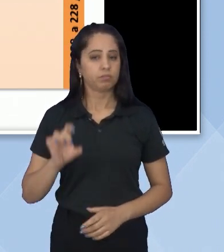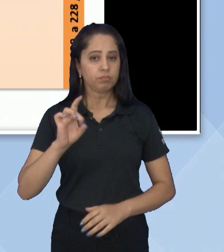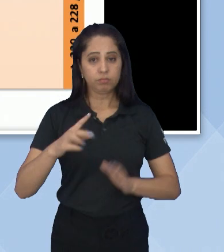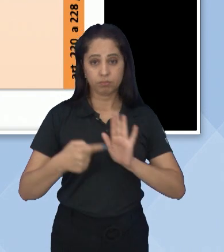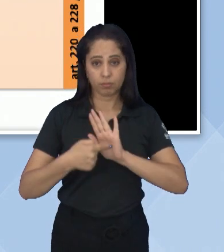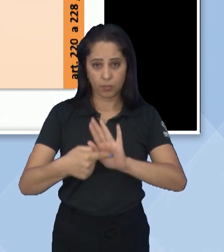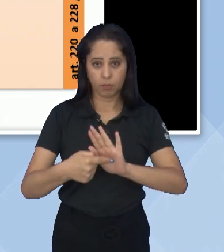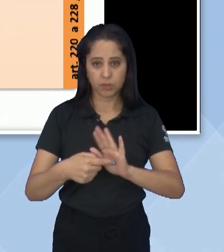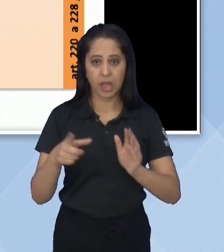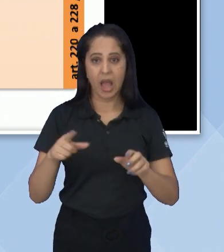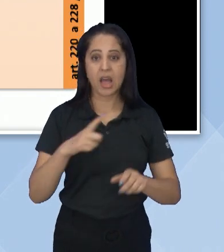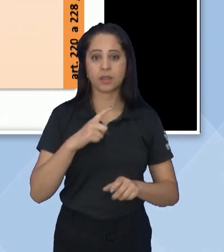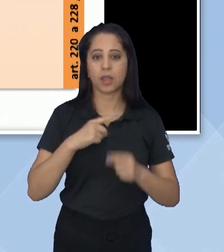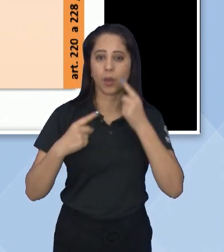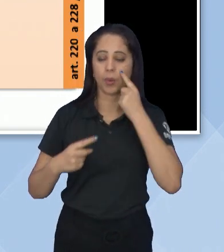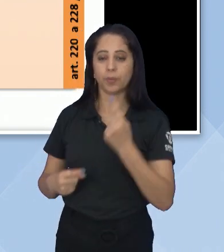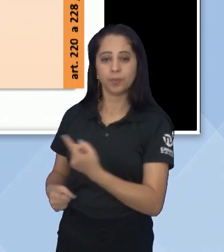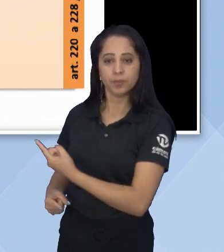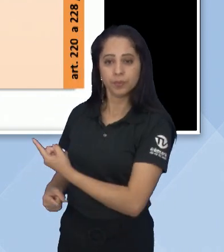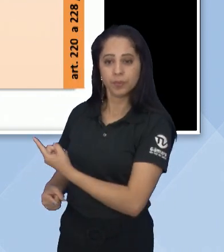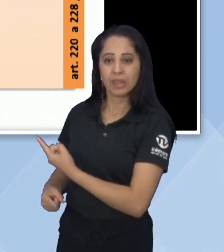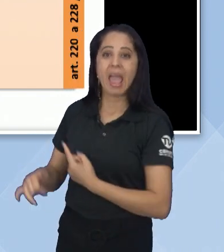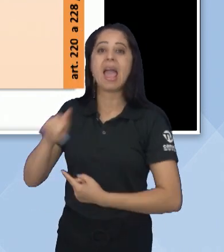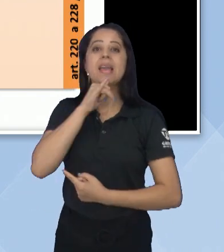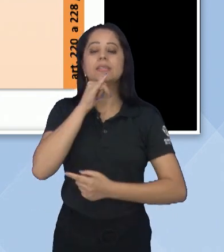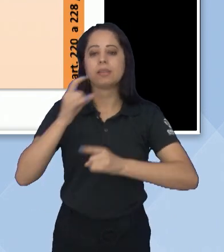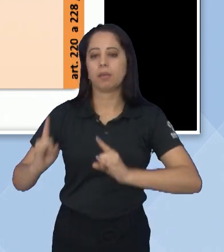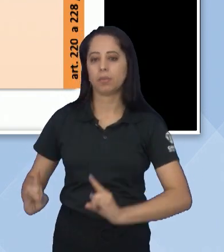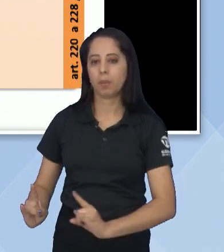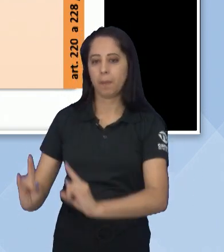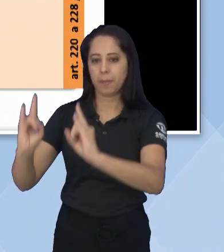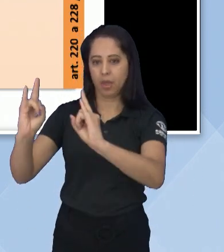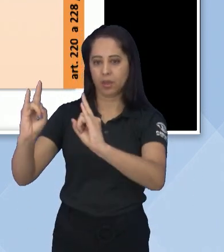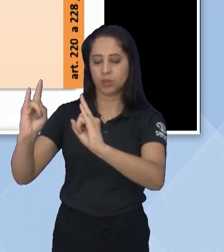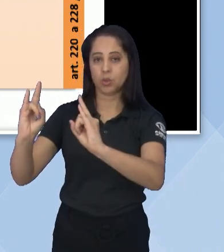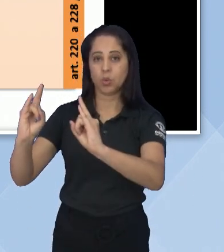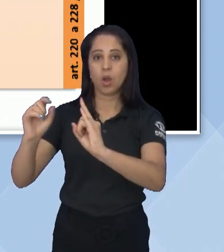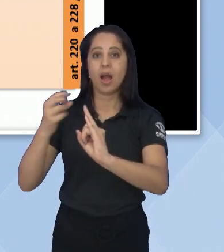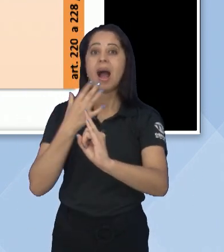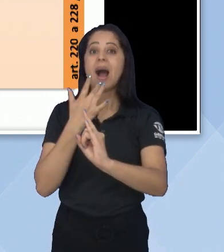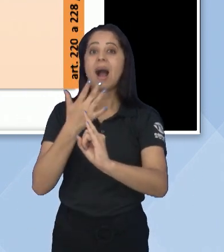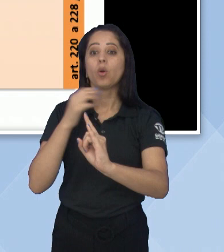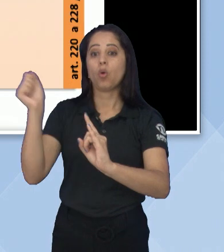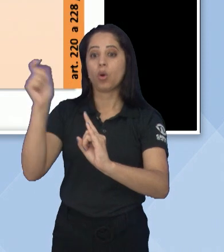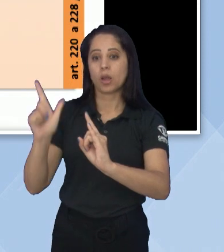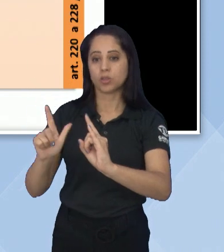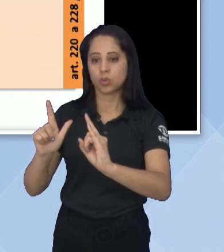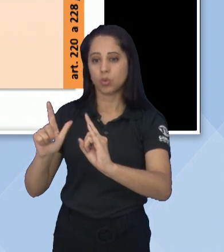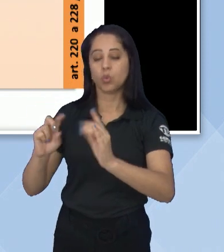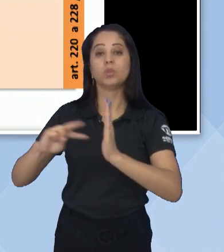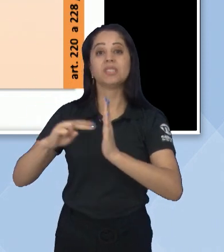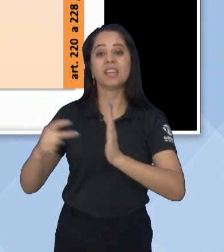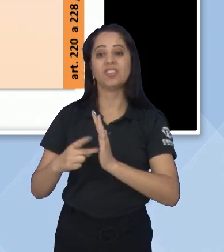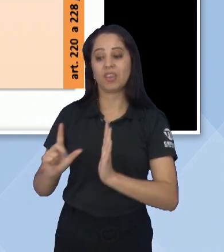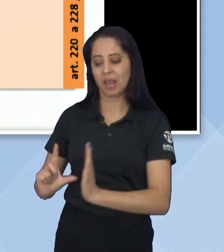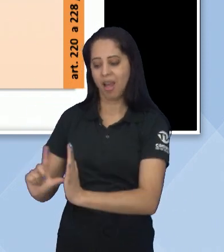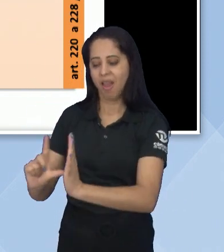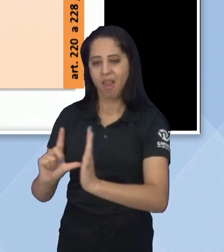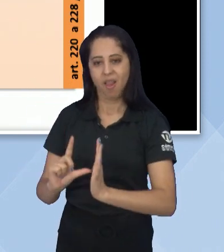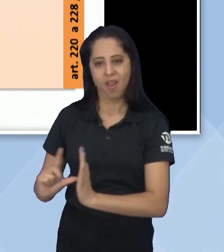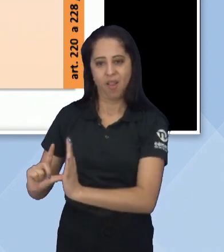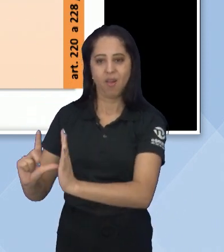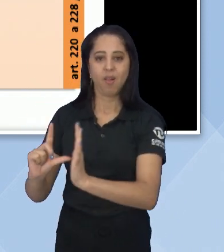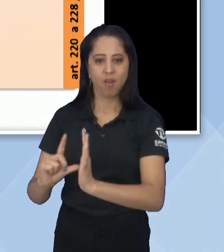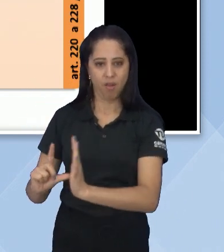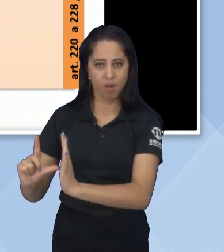a gente tem duas figuras de fachada o que quer então você tem lá o prédio né então você tem o coloridinho embaixo você tem ali um comércio na base térmica que seu empreendedor fizer